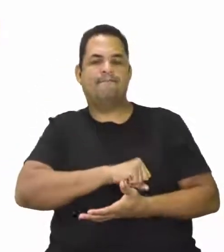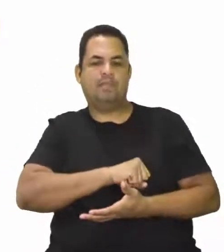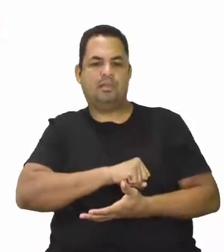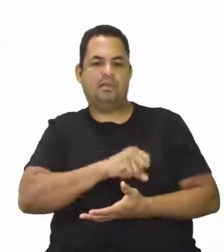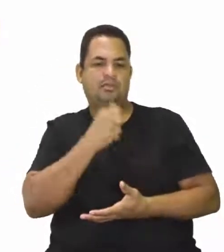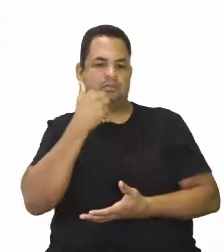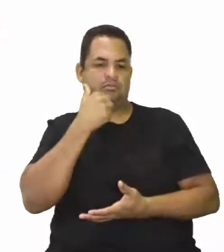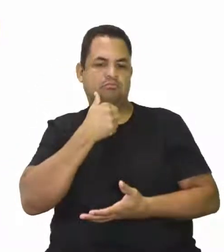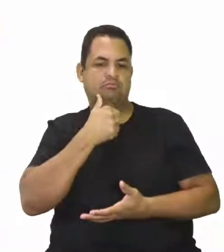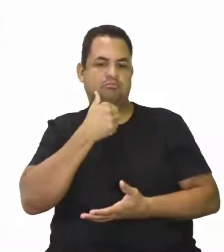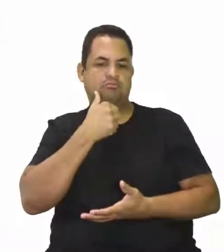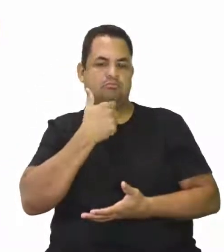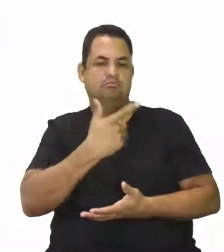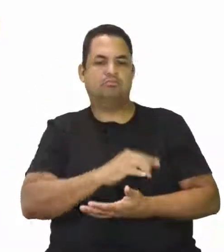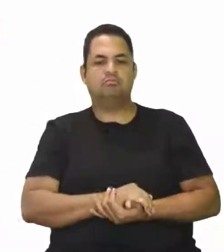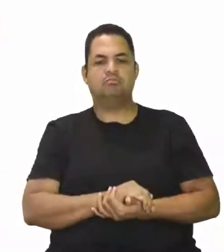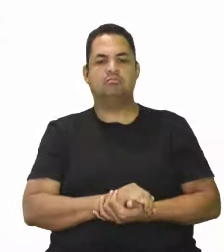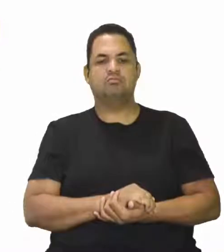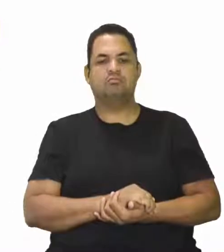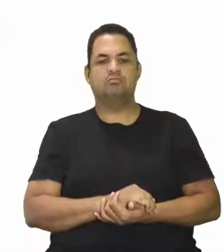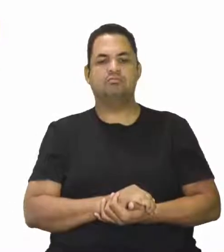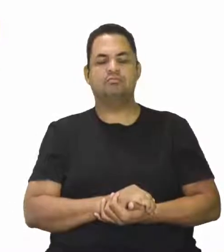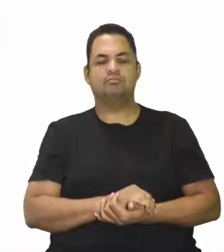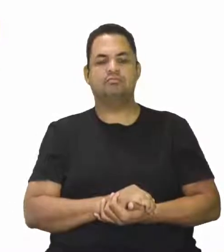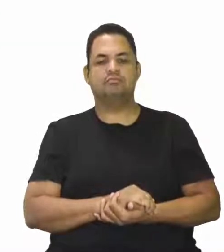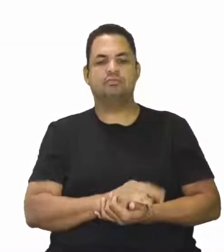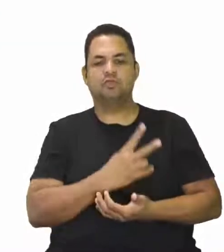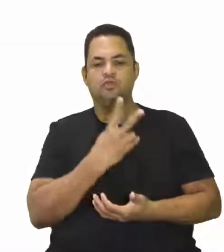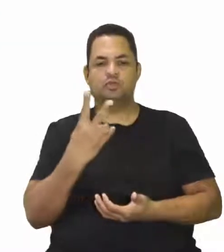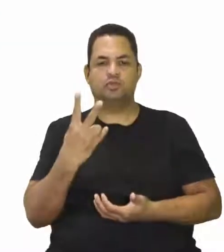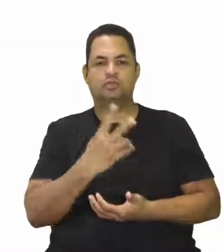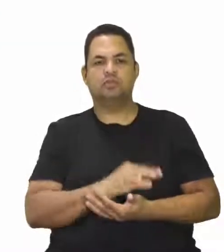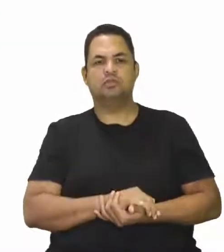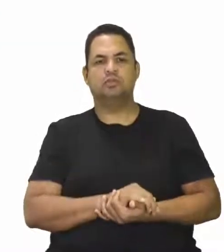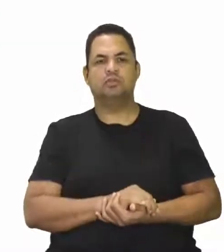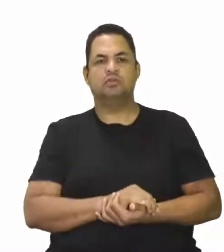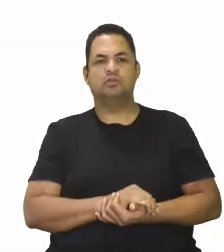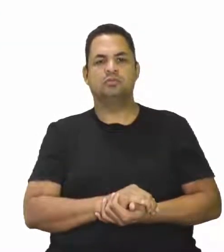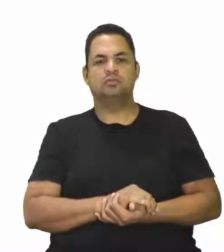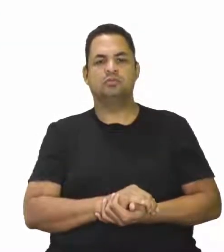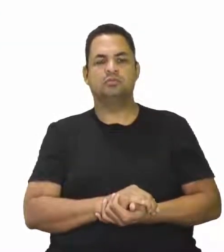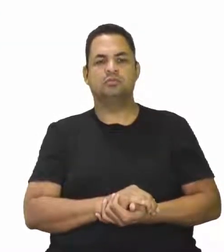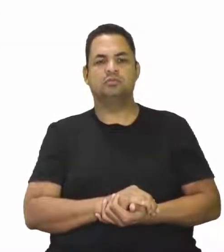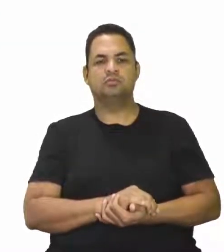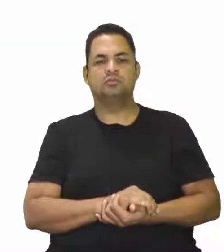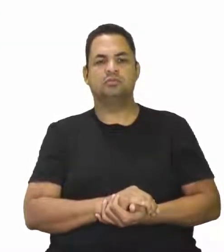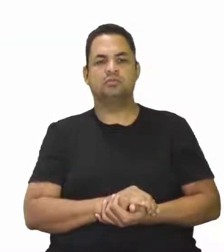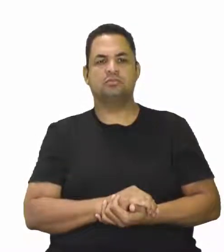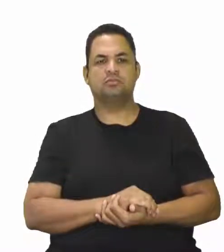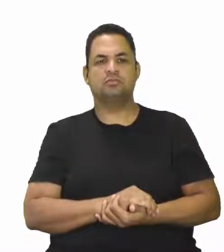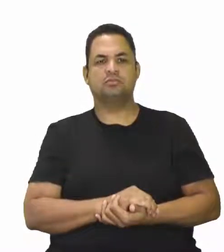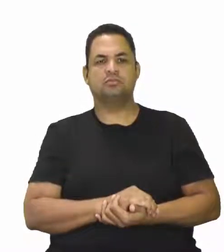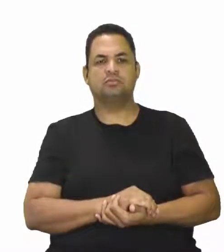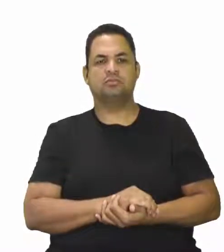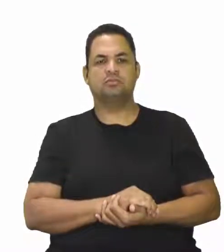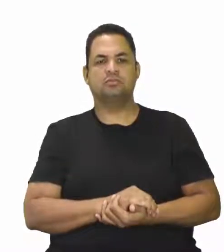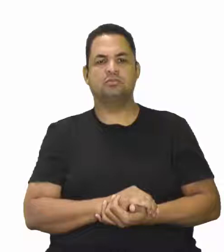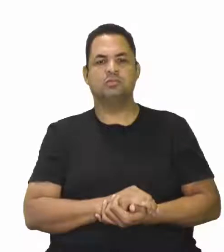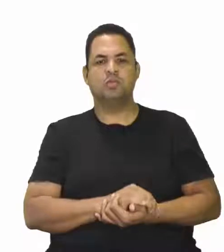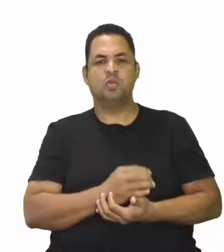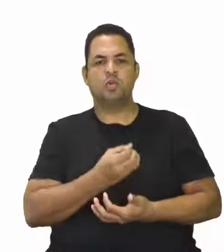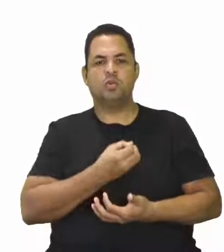adjetivo tanto masculino quanto feminino. Comum de dois gêneros, né? Isso. Como a gente conhece. Os números